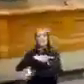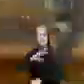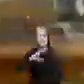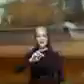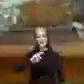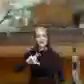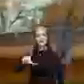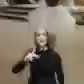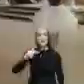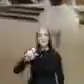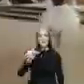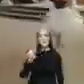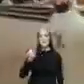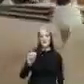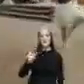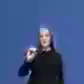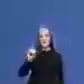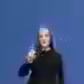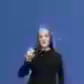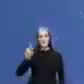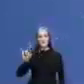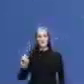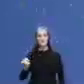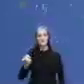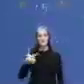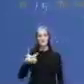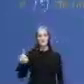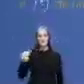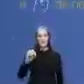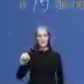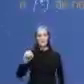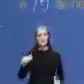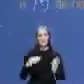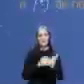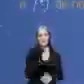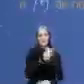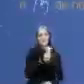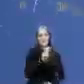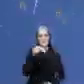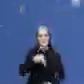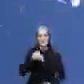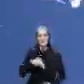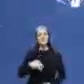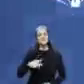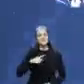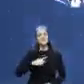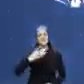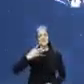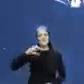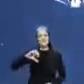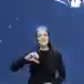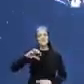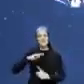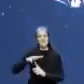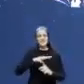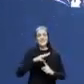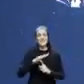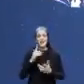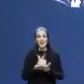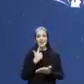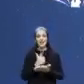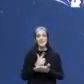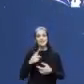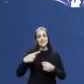Coronel Pedro Osório. De 26 de outubro a 15 de novembro, 49ª Feira do Livro de